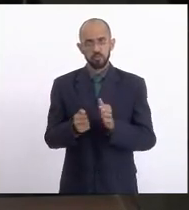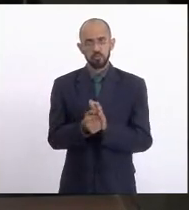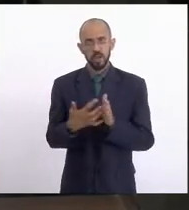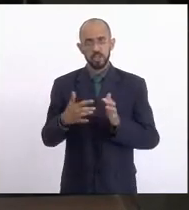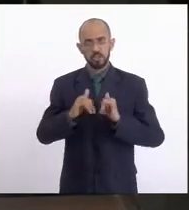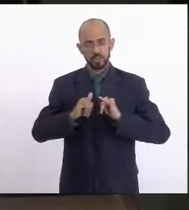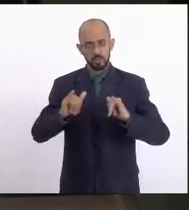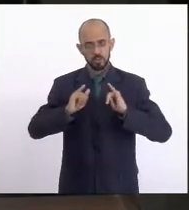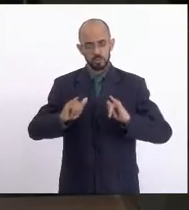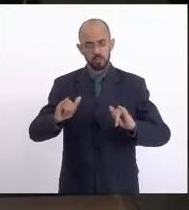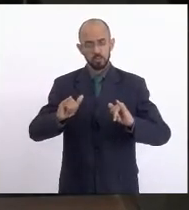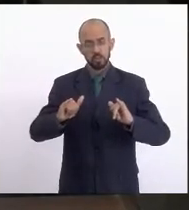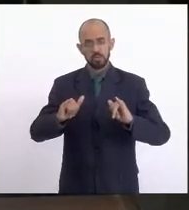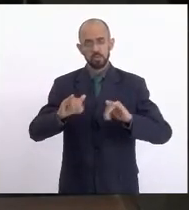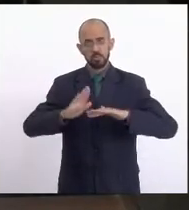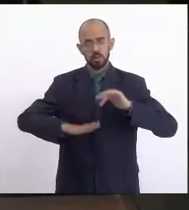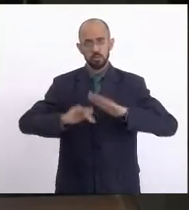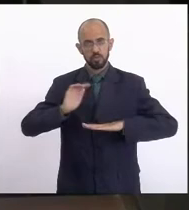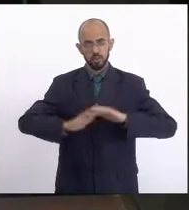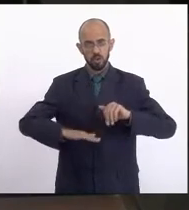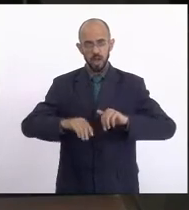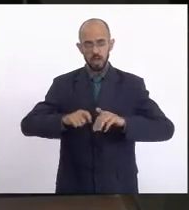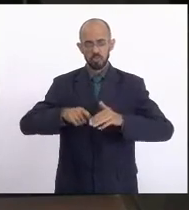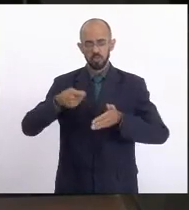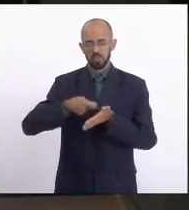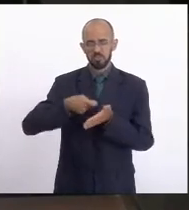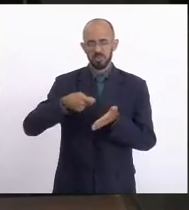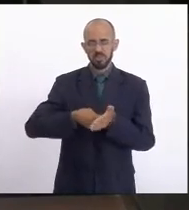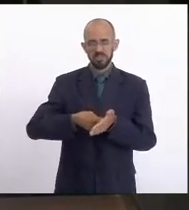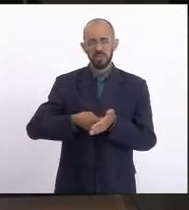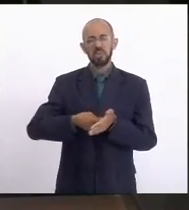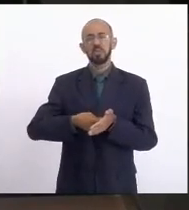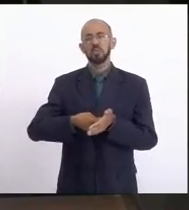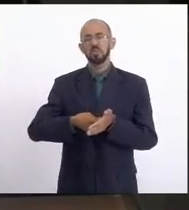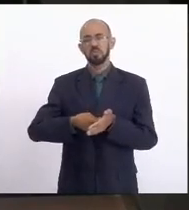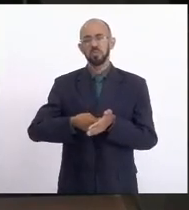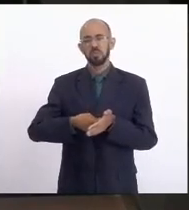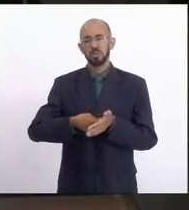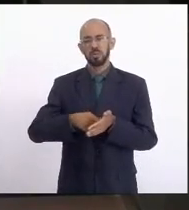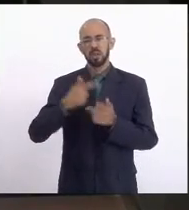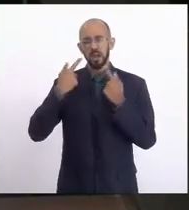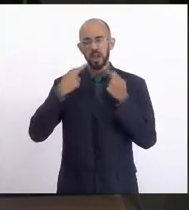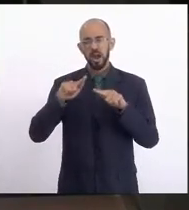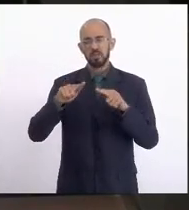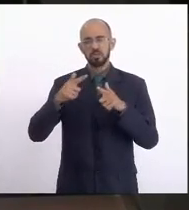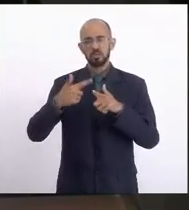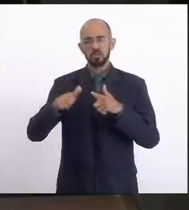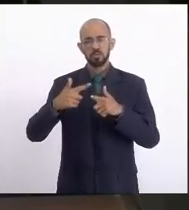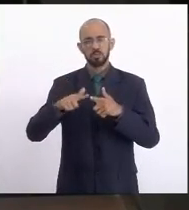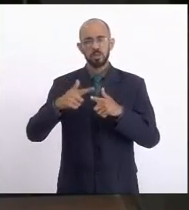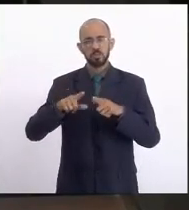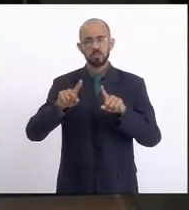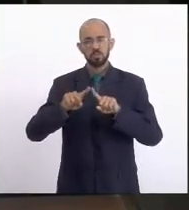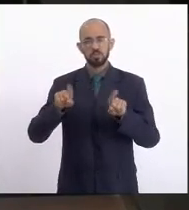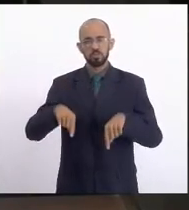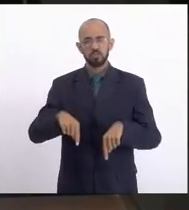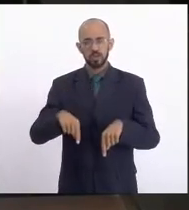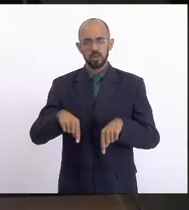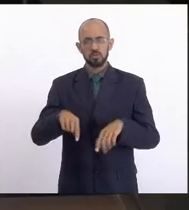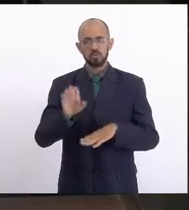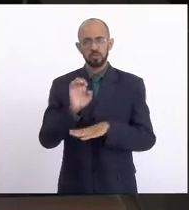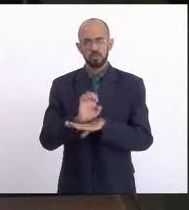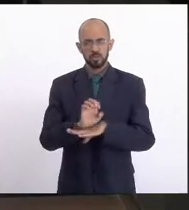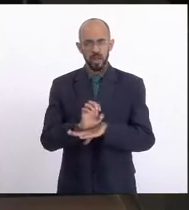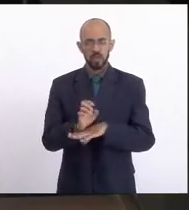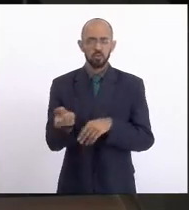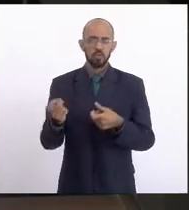profissionais de saúde daquele hospital sofrendo pressão, sofrendo coação, graves problemas de gestão de pessoal. O Estado recuperou a gestão, retomou